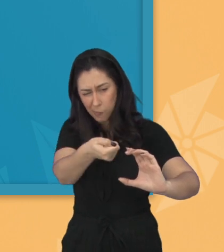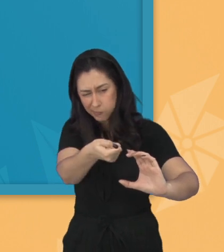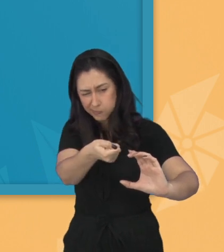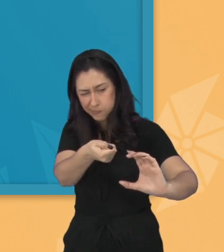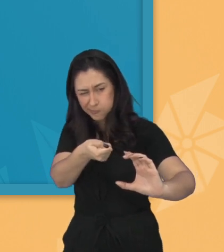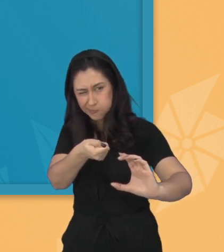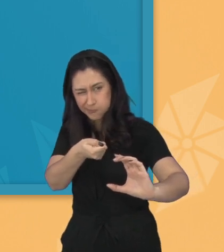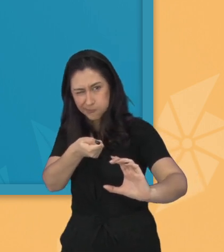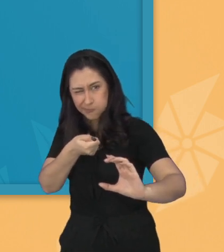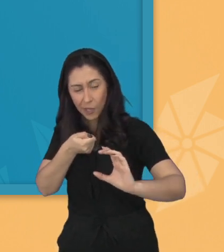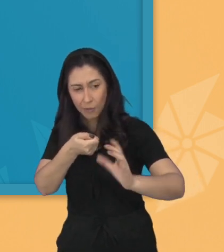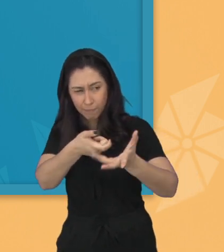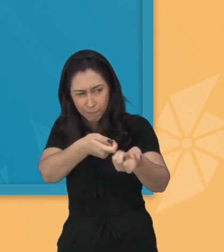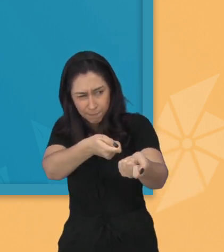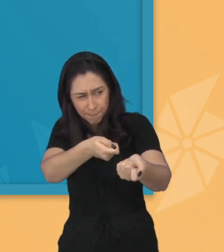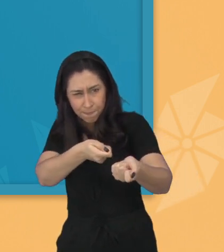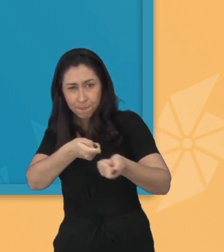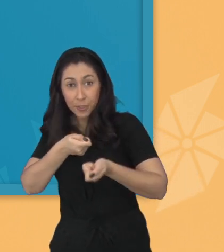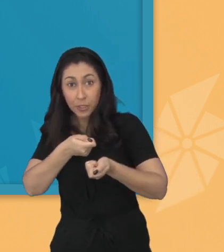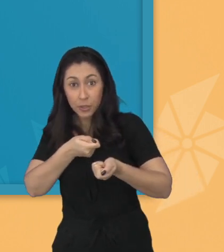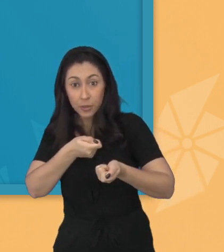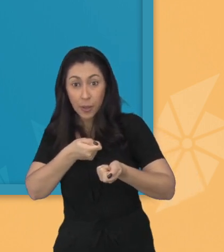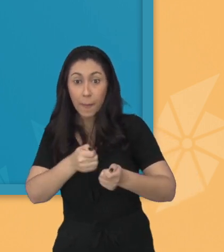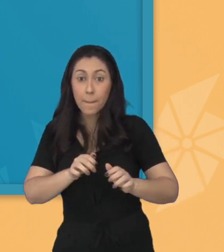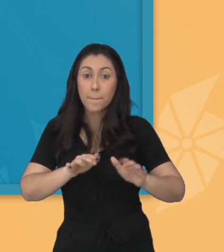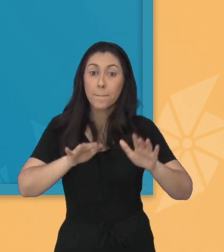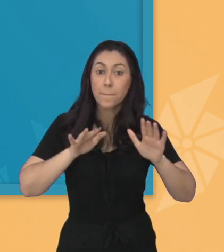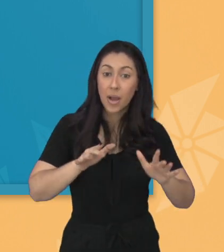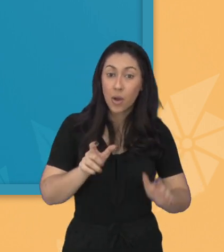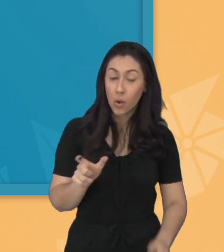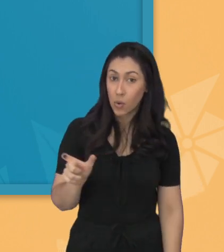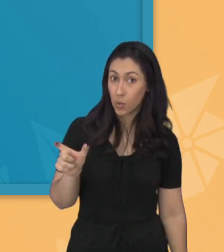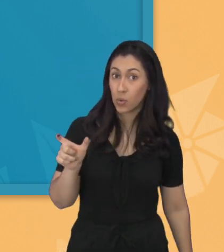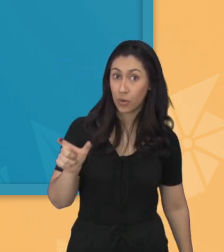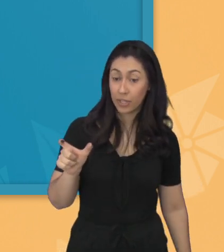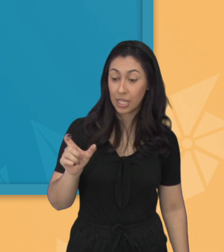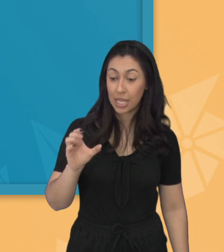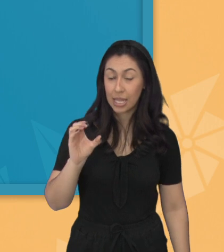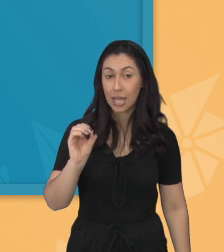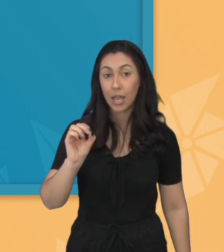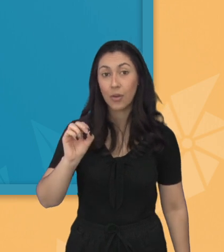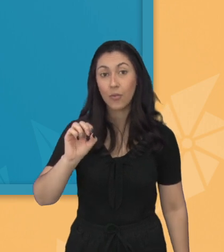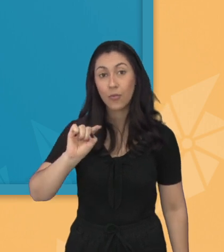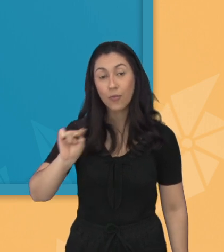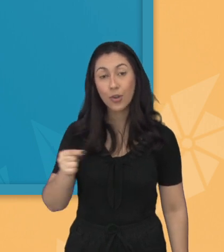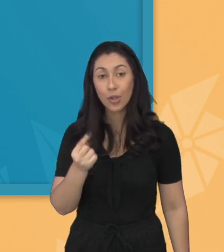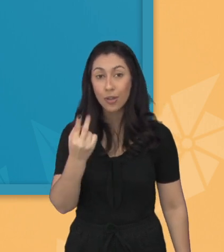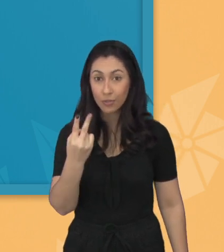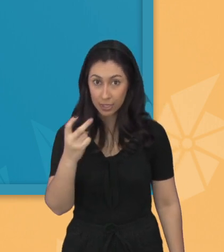de atrito entre o bloco e o plano horizontal de apoio é 0,25.